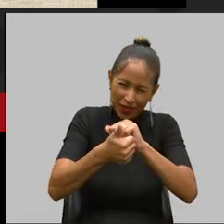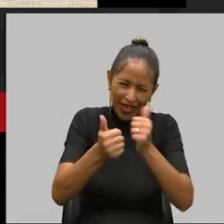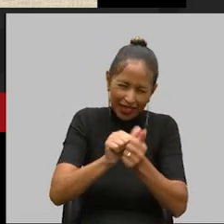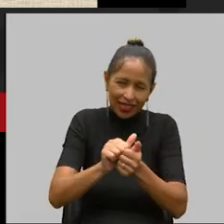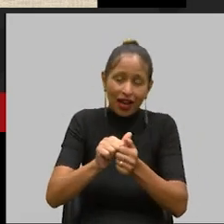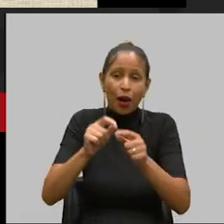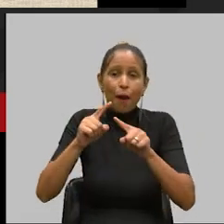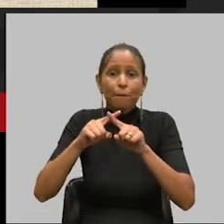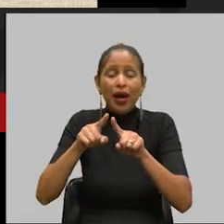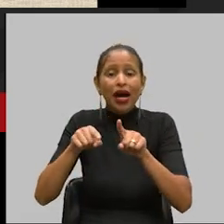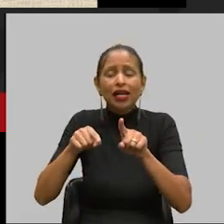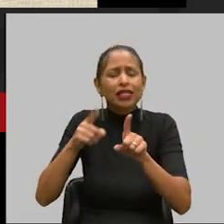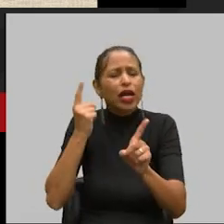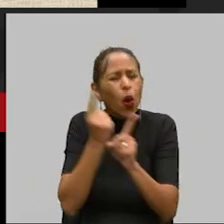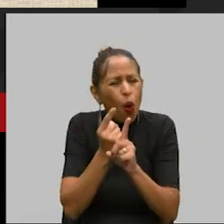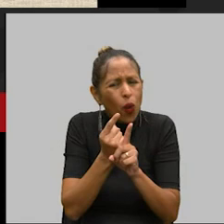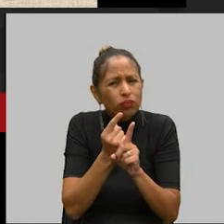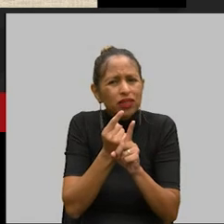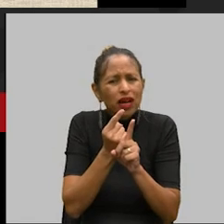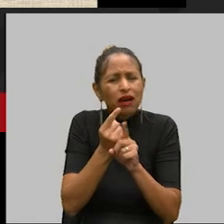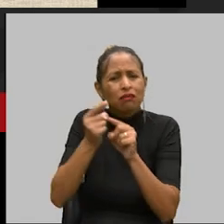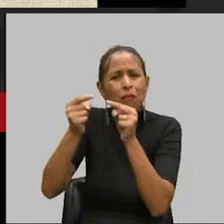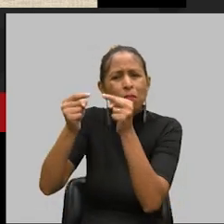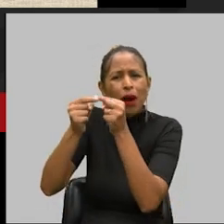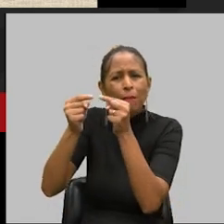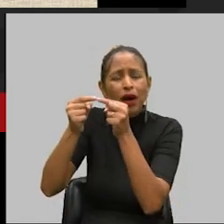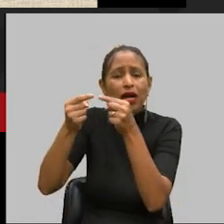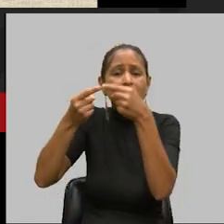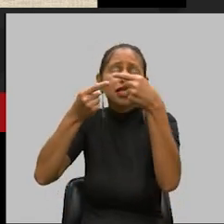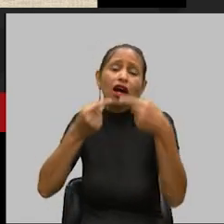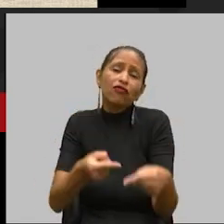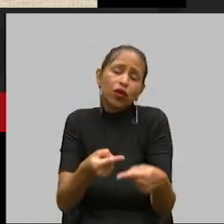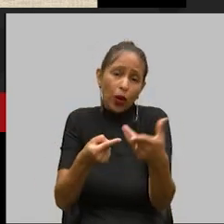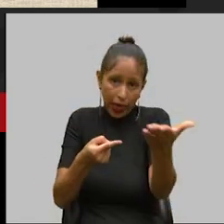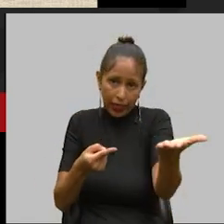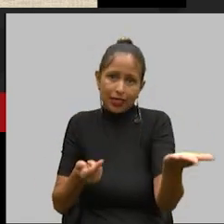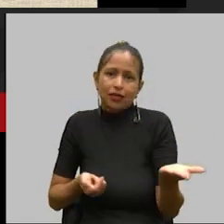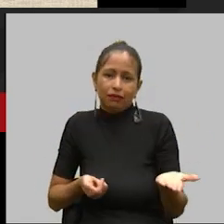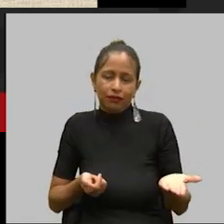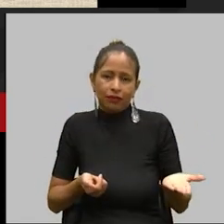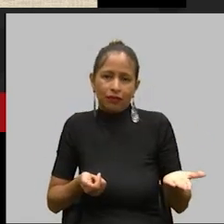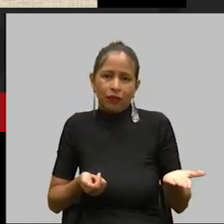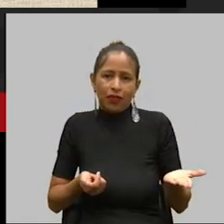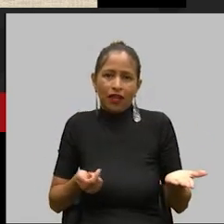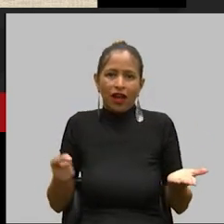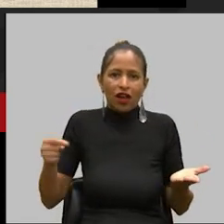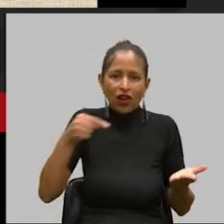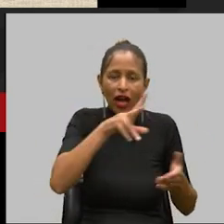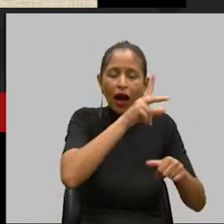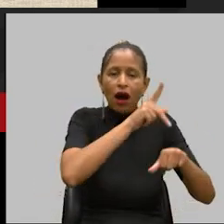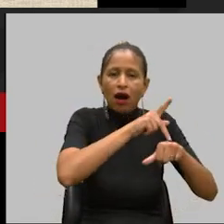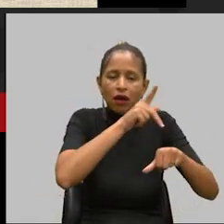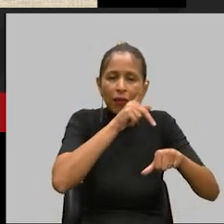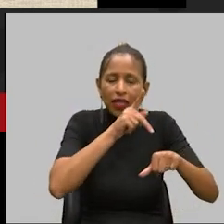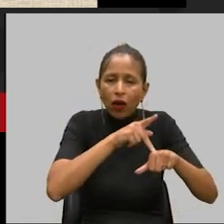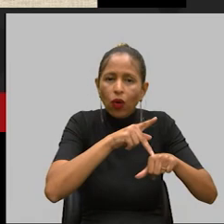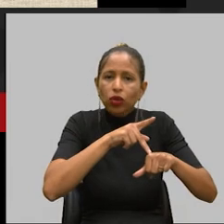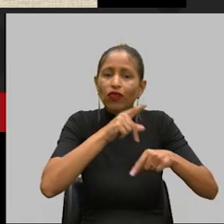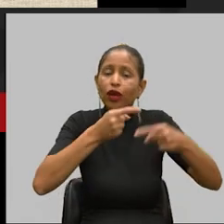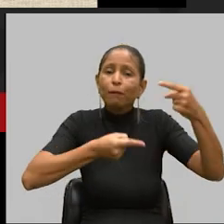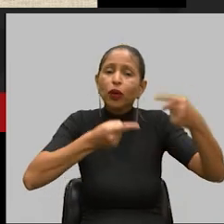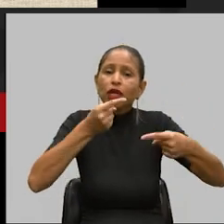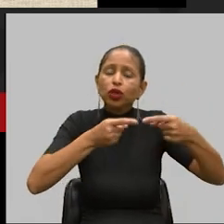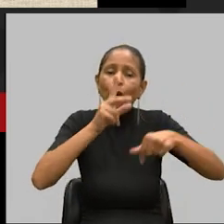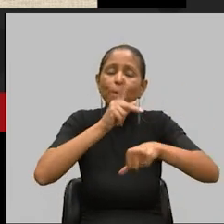mas você não encontra nada vinculado Esse é um Desafio pra política pública porque vai lá no pedagógico vai lá no político